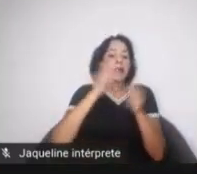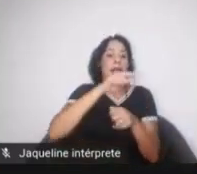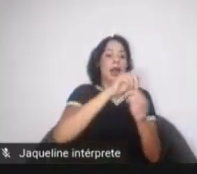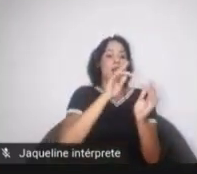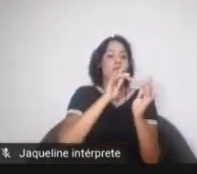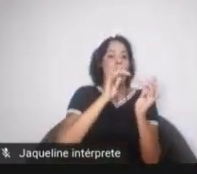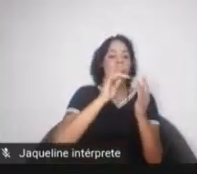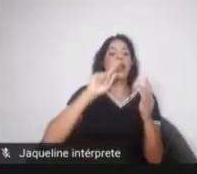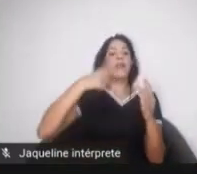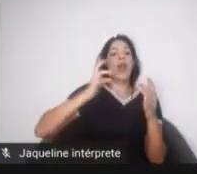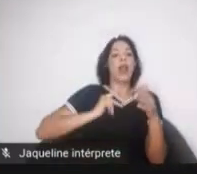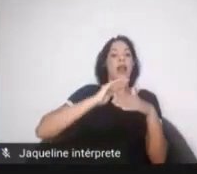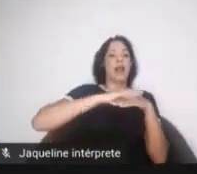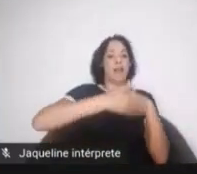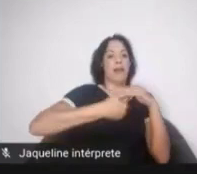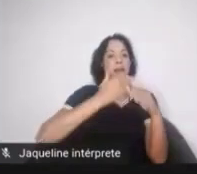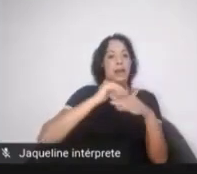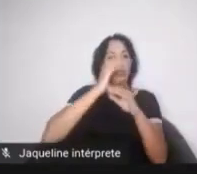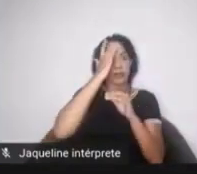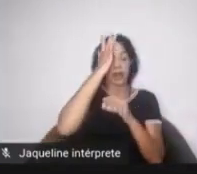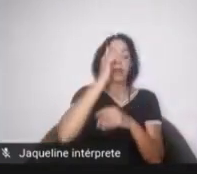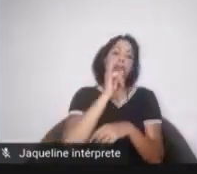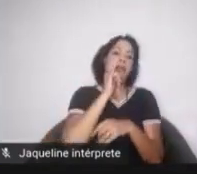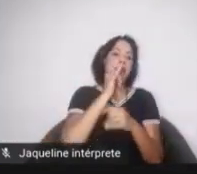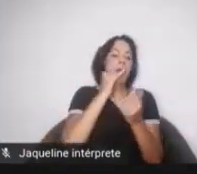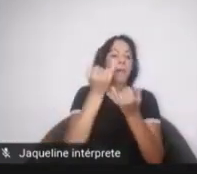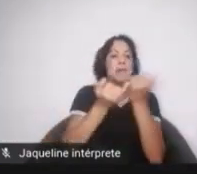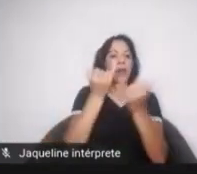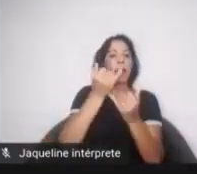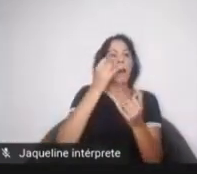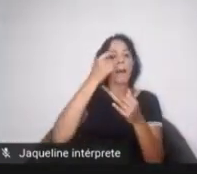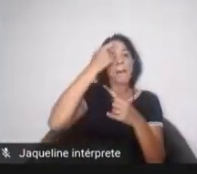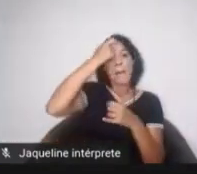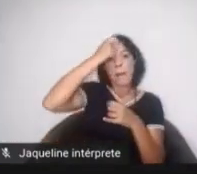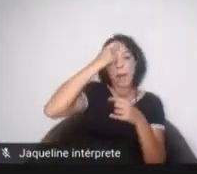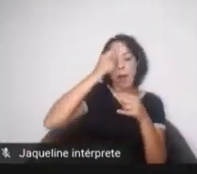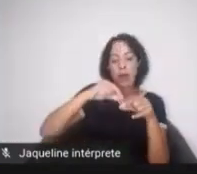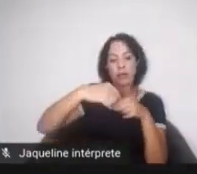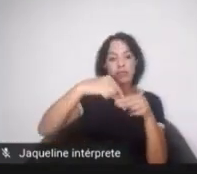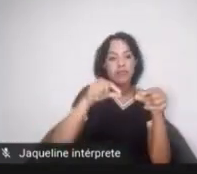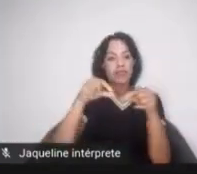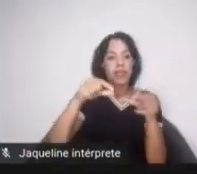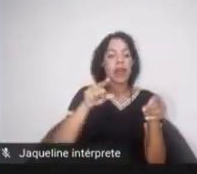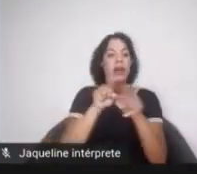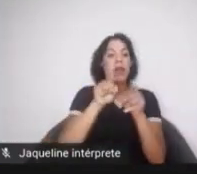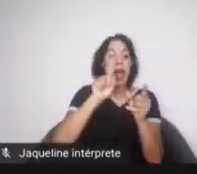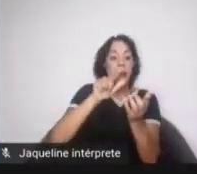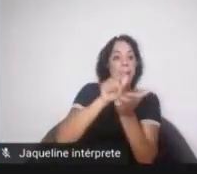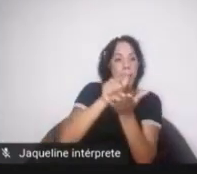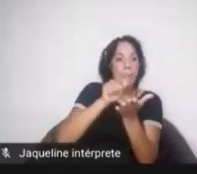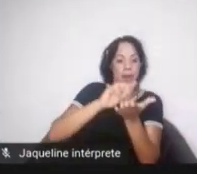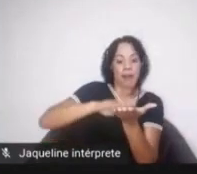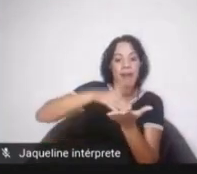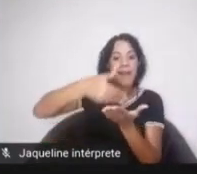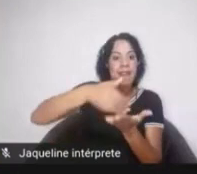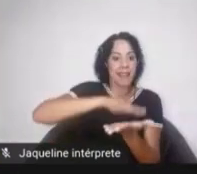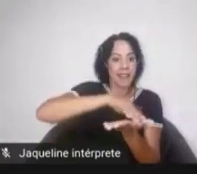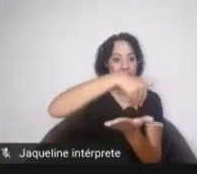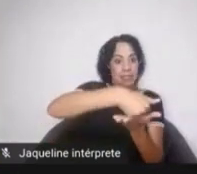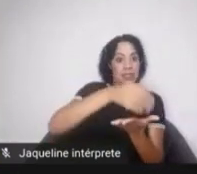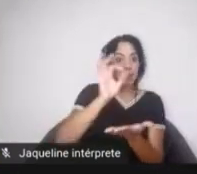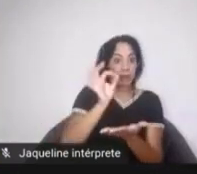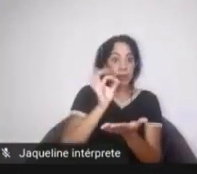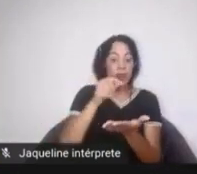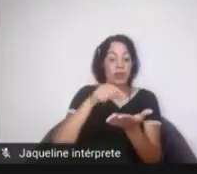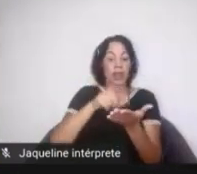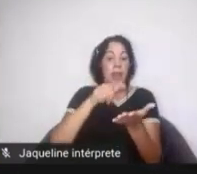um joguinho de memória em papelão, ele retém, além dele ser mais perecível,